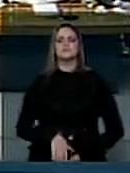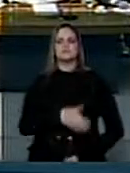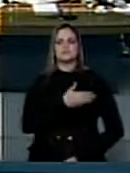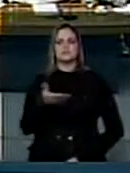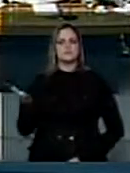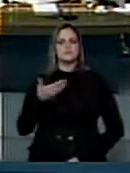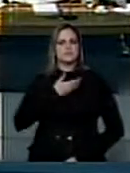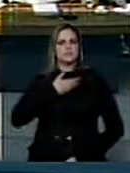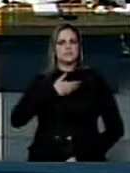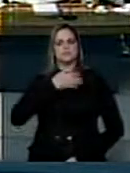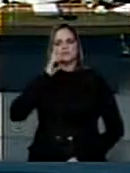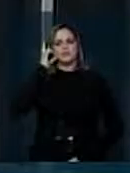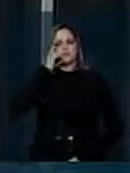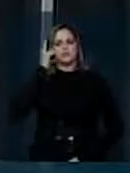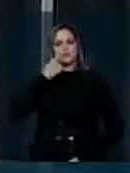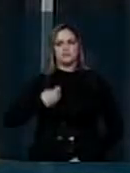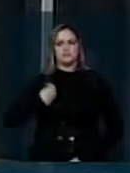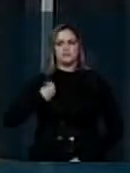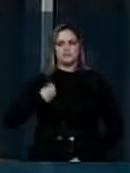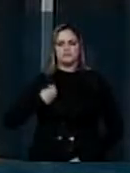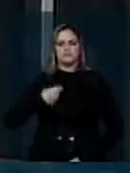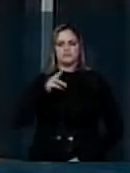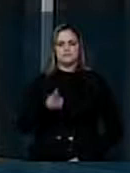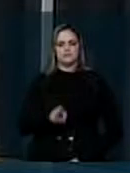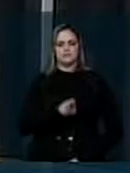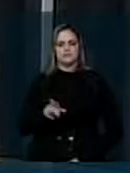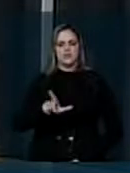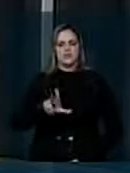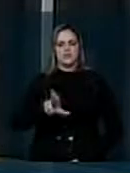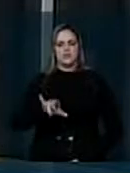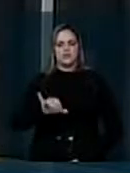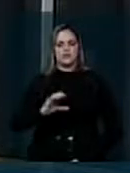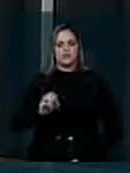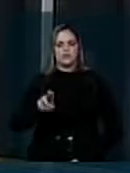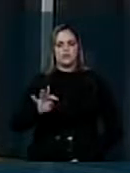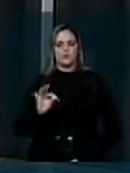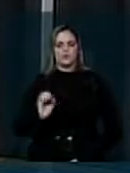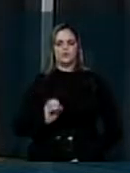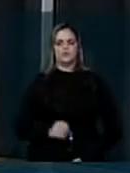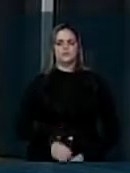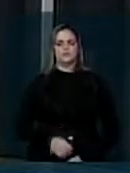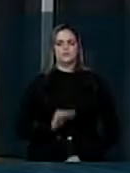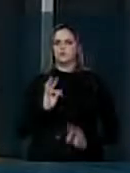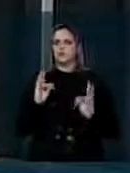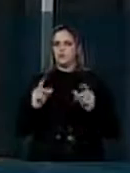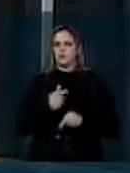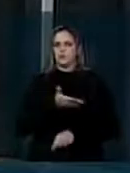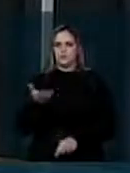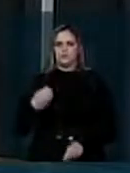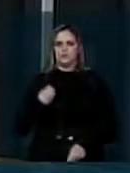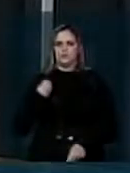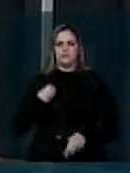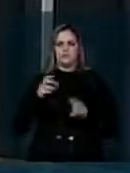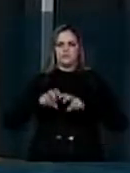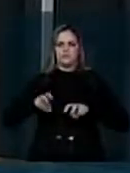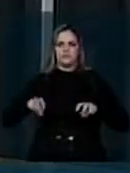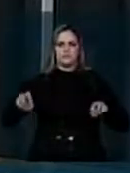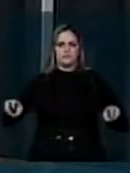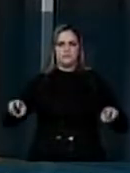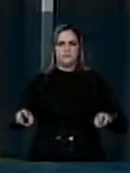colegas parlamentares aqui presentes, como o padre Luiz Couto, e a todos que aqui compõem a mesa,